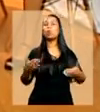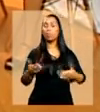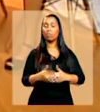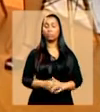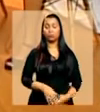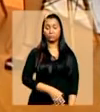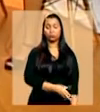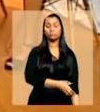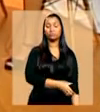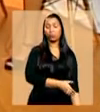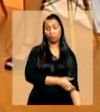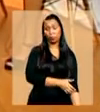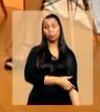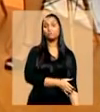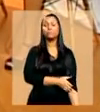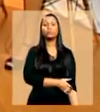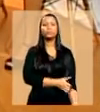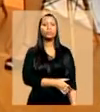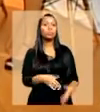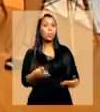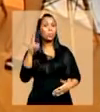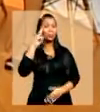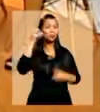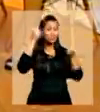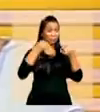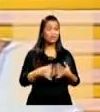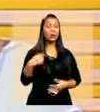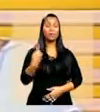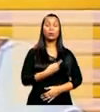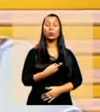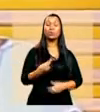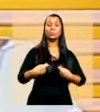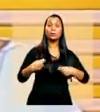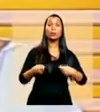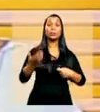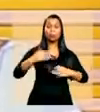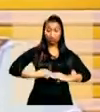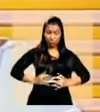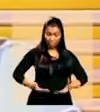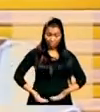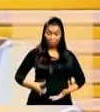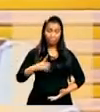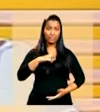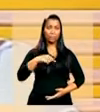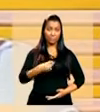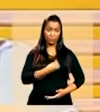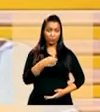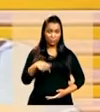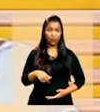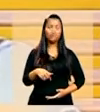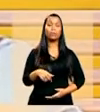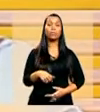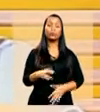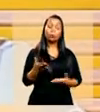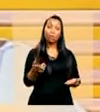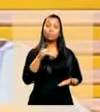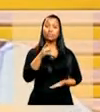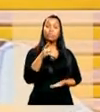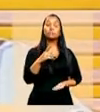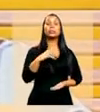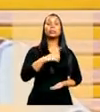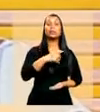indicado? Bom, para contar histórias, a gente pode contar desde quando está na barriga, né?